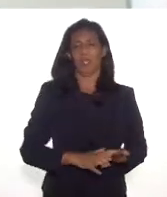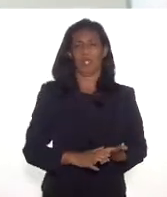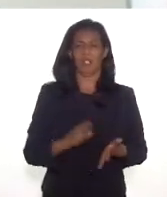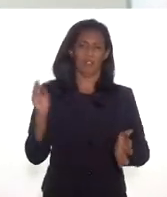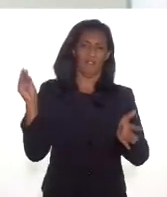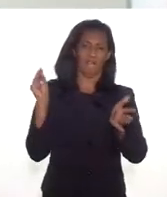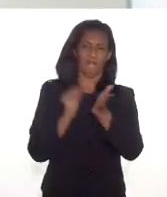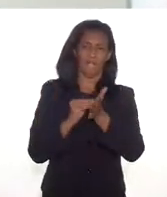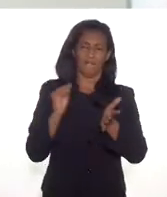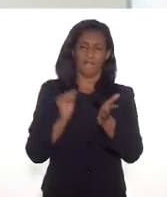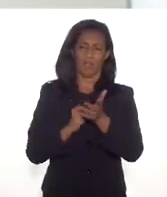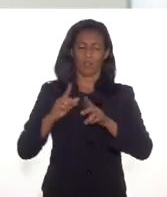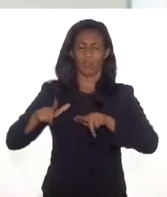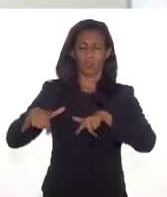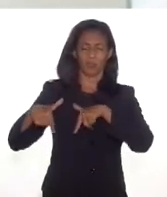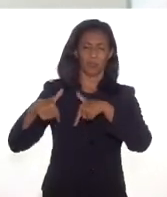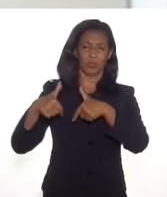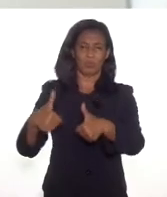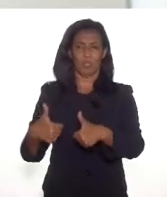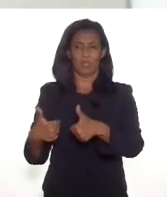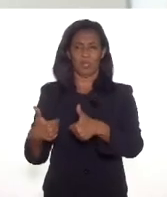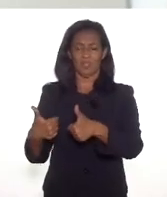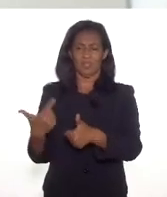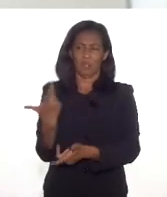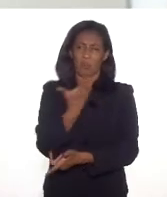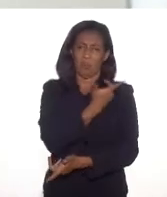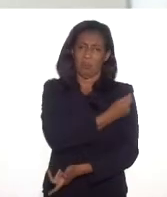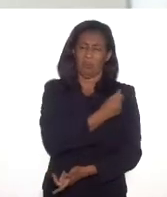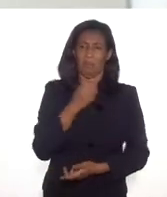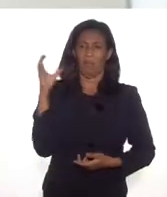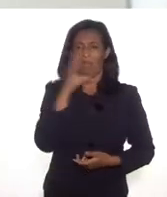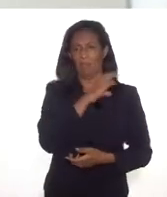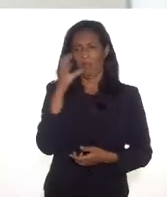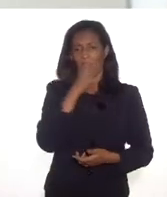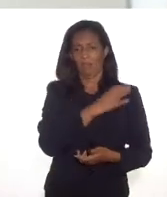falta de uma ação efetiva para acessar a vacinação,